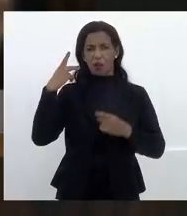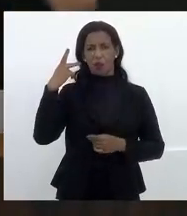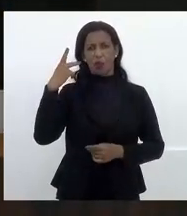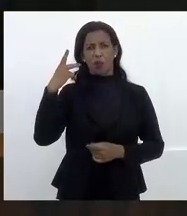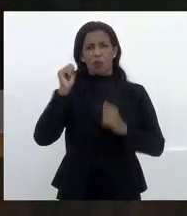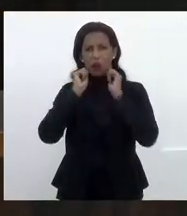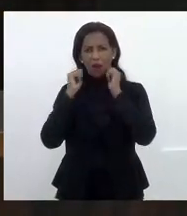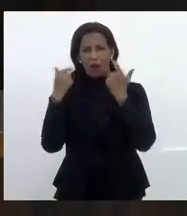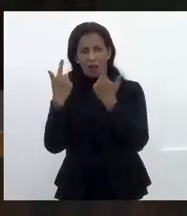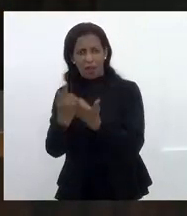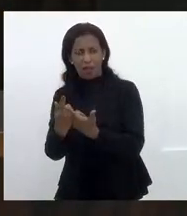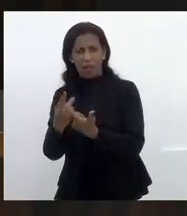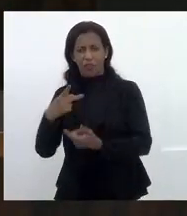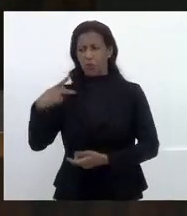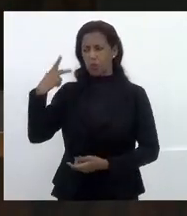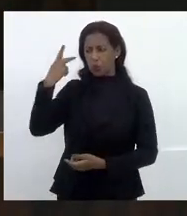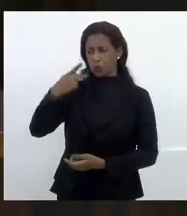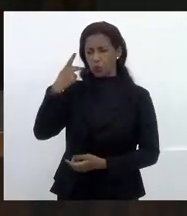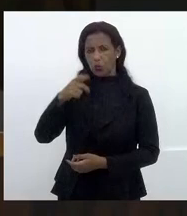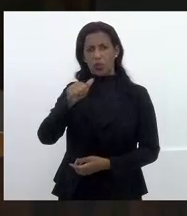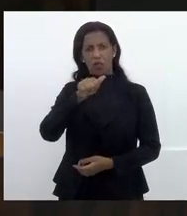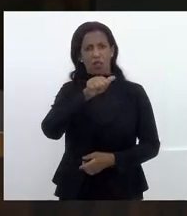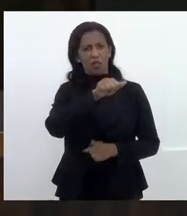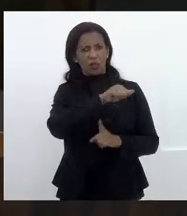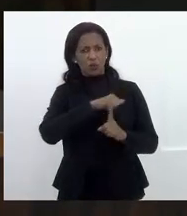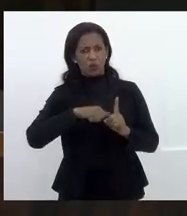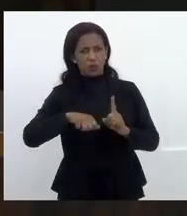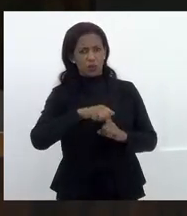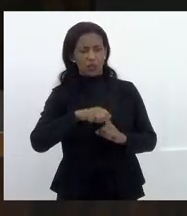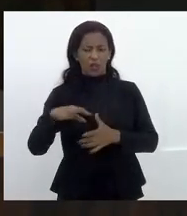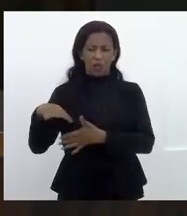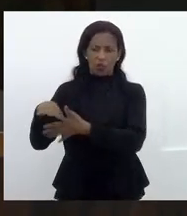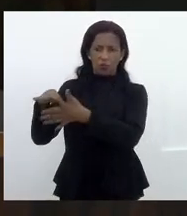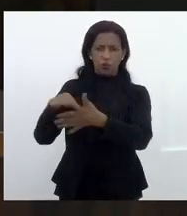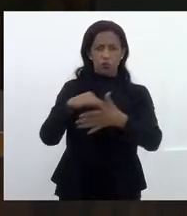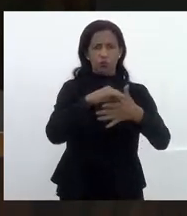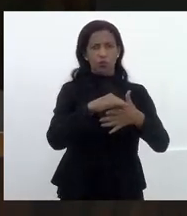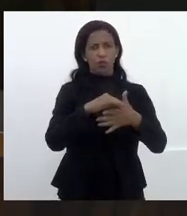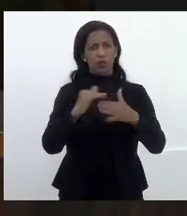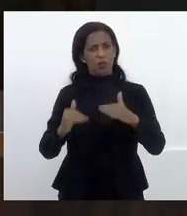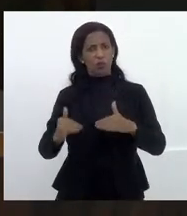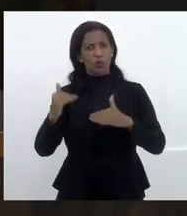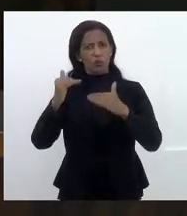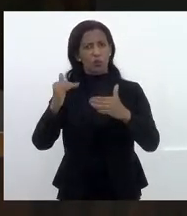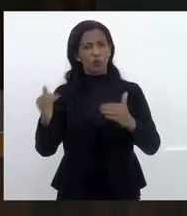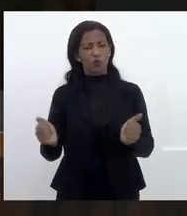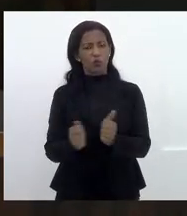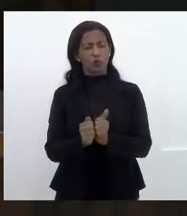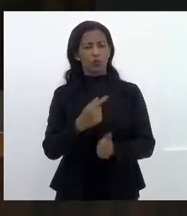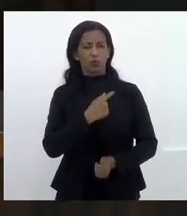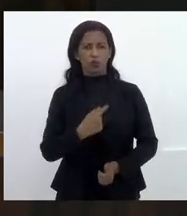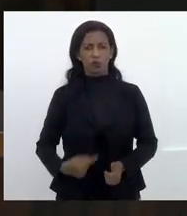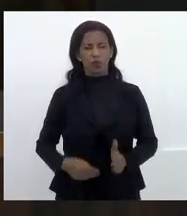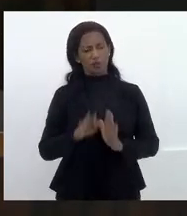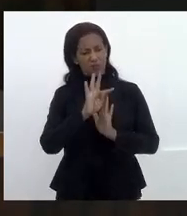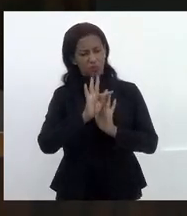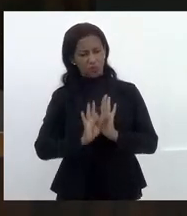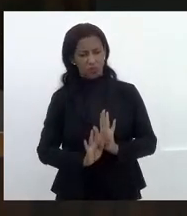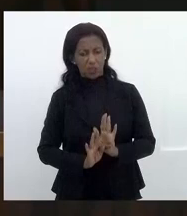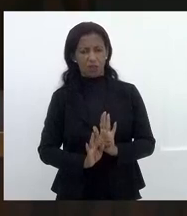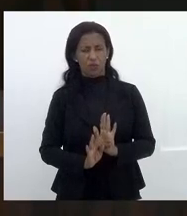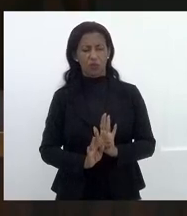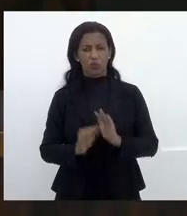entre e a sociedade civil e as representações e sobretudo como ver no então será um texto de